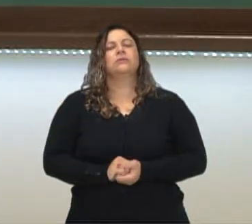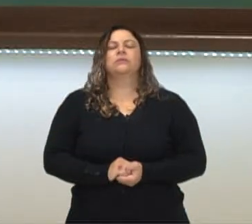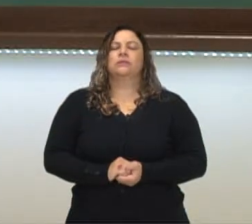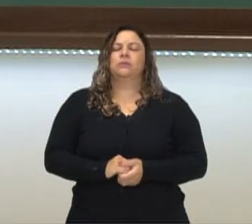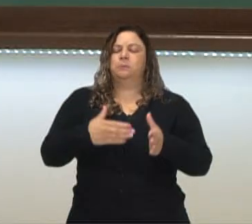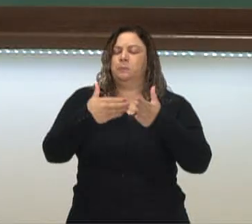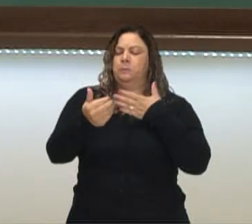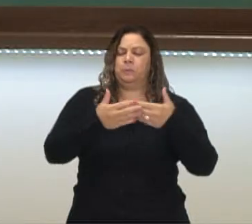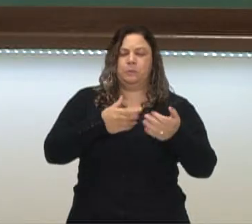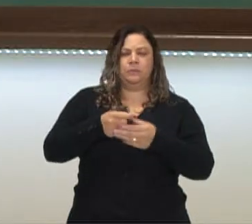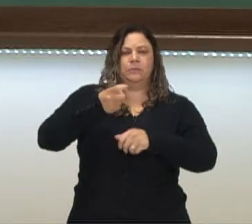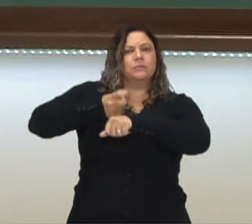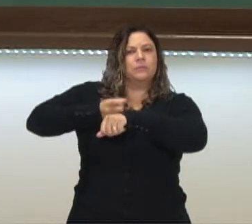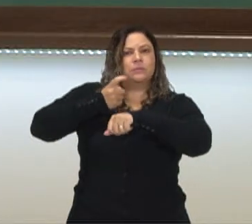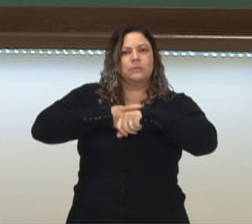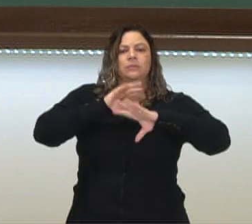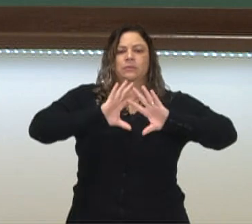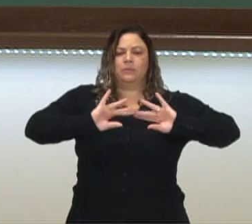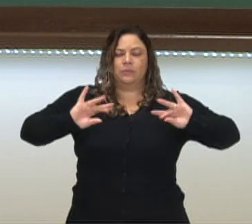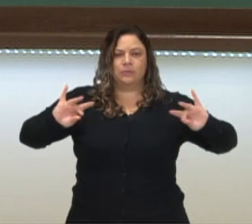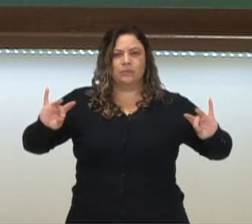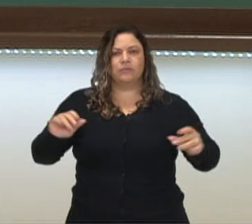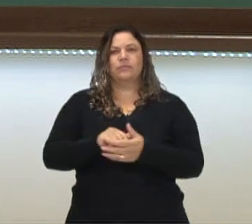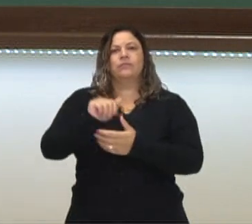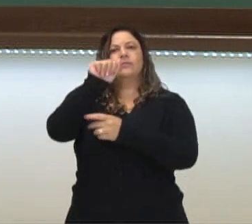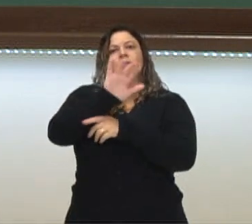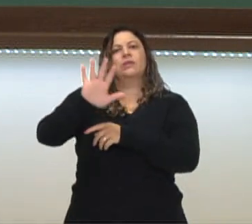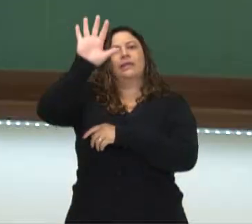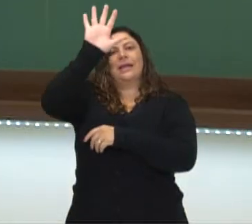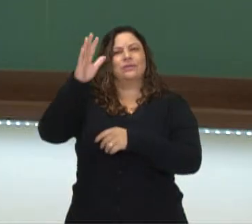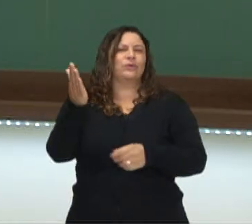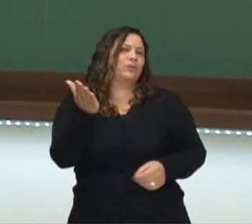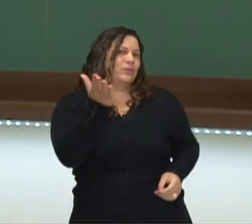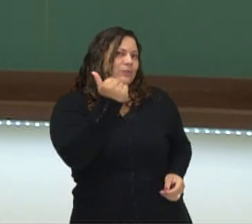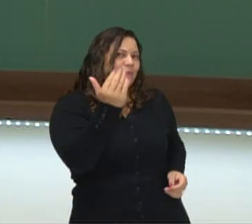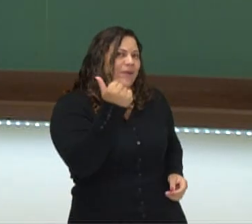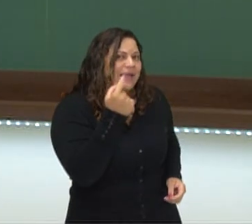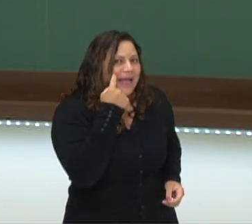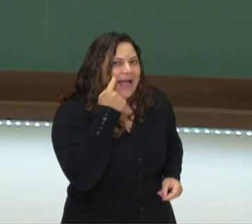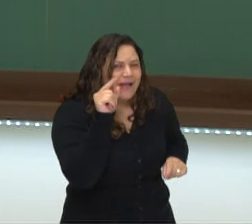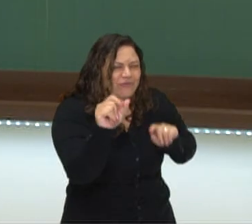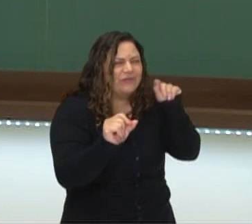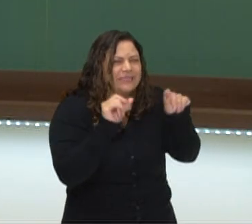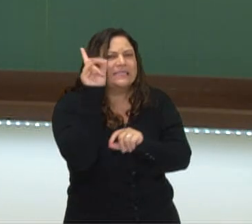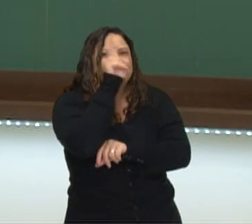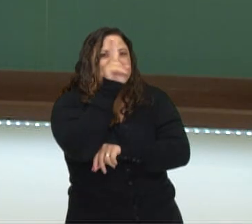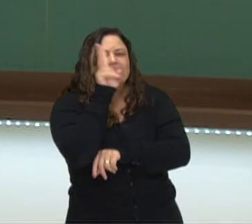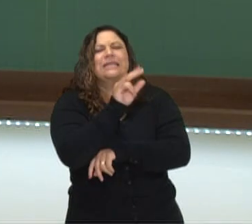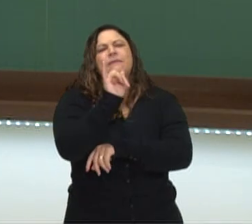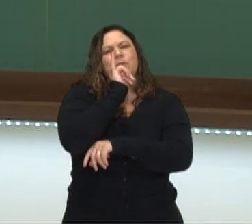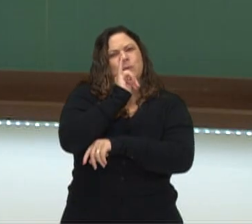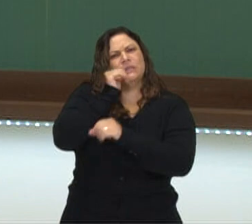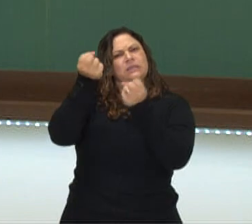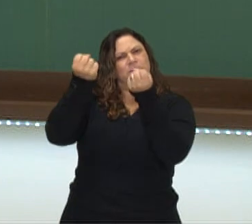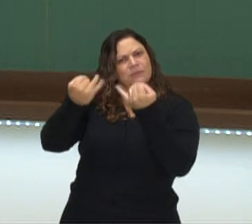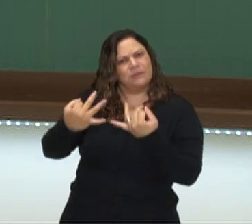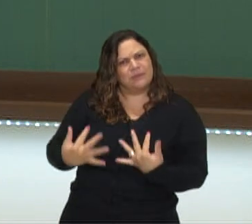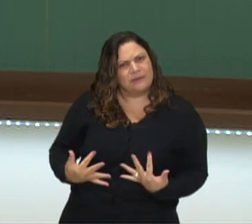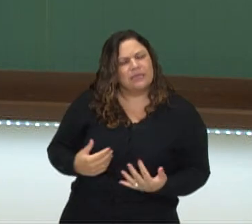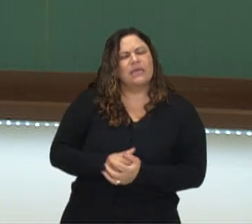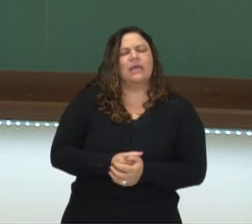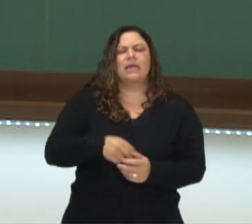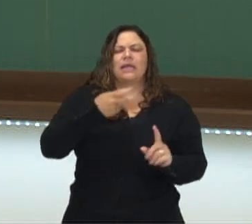solução sólida. Você está percebendo aqui que nós temos 2 objetos? Brincos. Eu esqueci de pôr brinco hoje, gente.